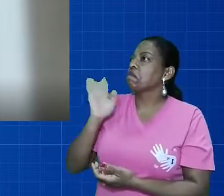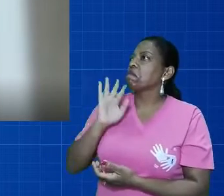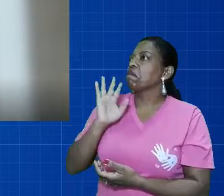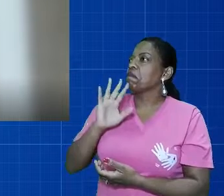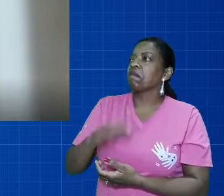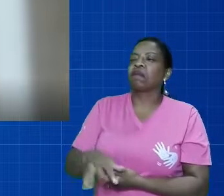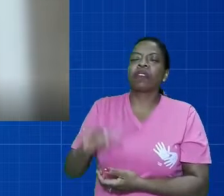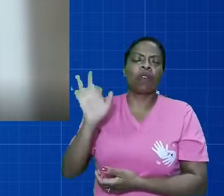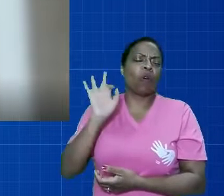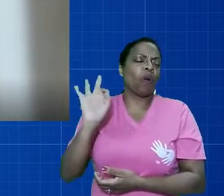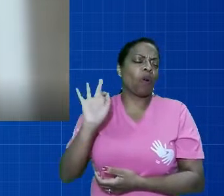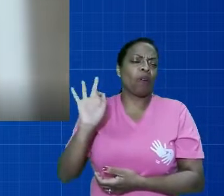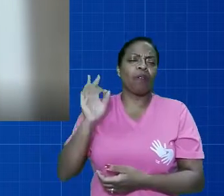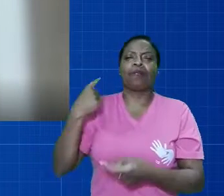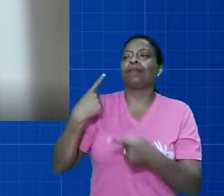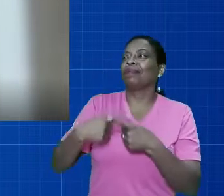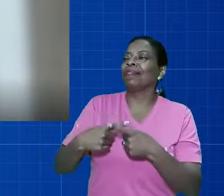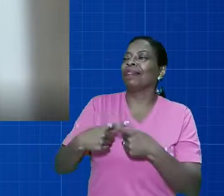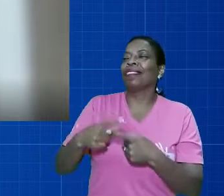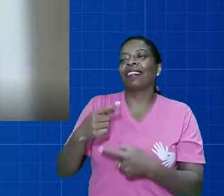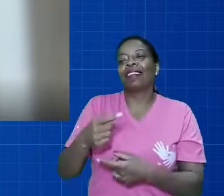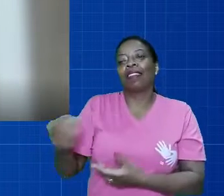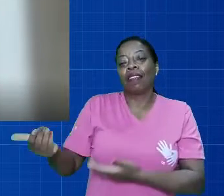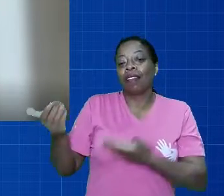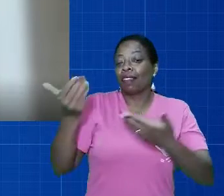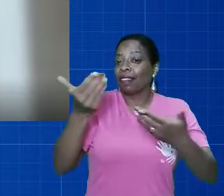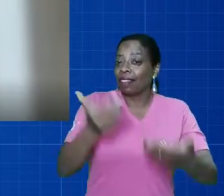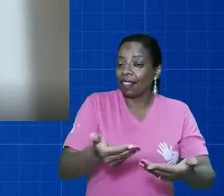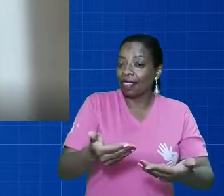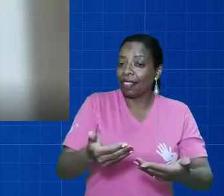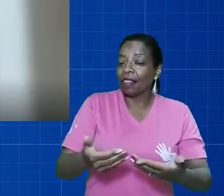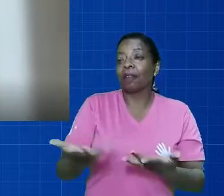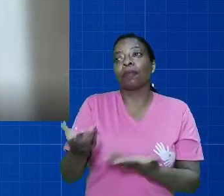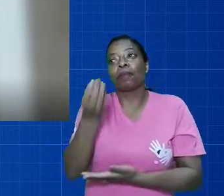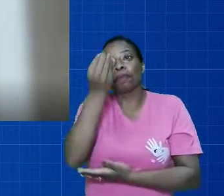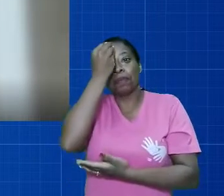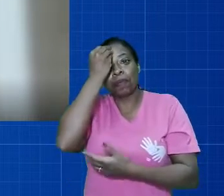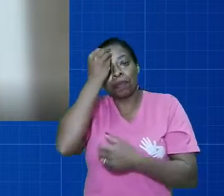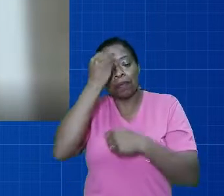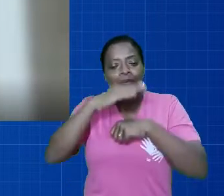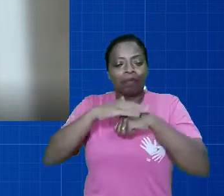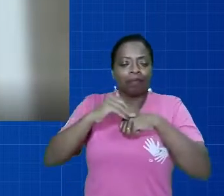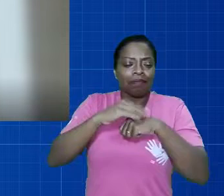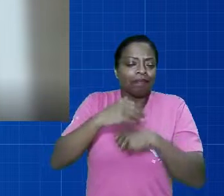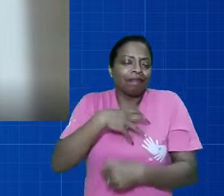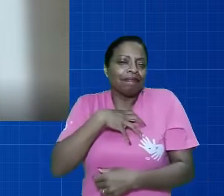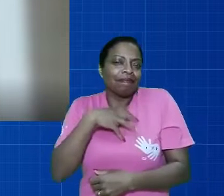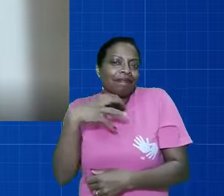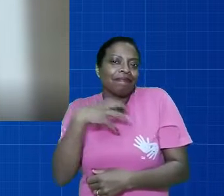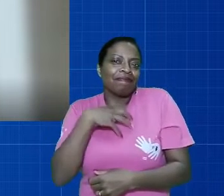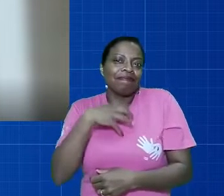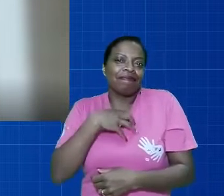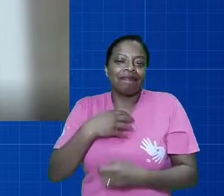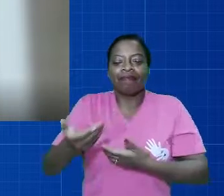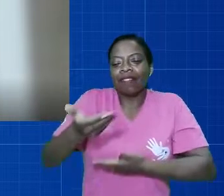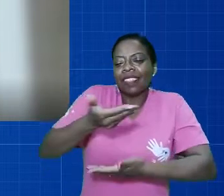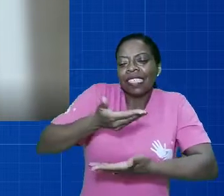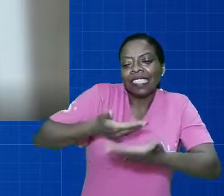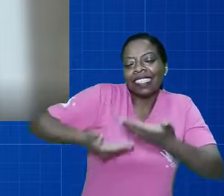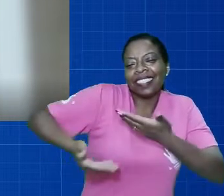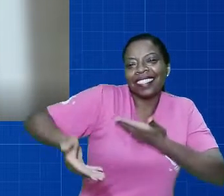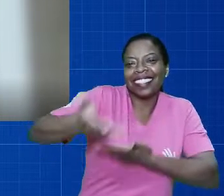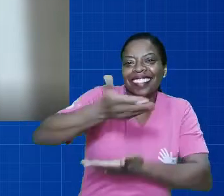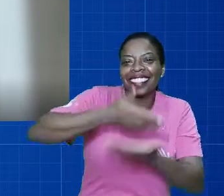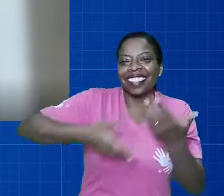né, Rossana? Porque a gente traz essa memória afetiva, a gente envolve o espectador em toda